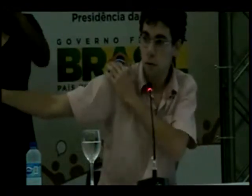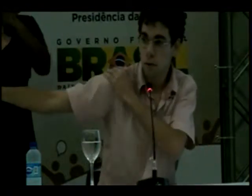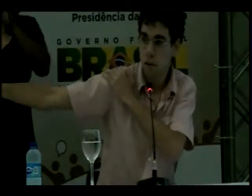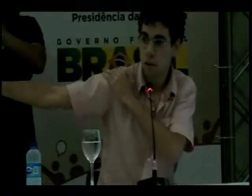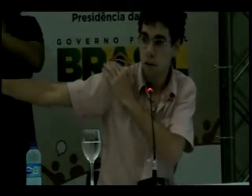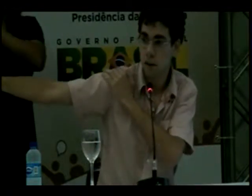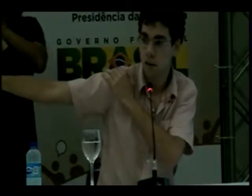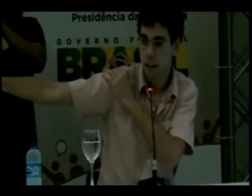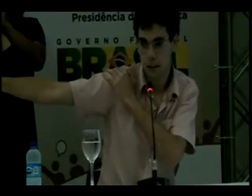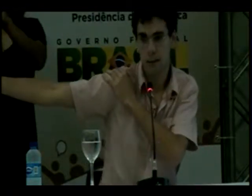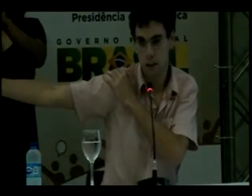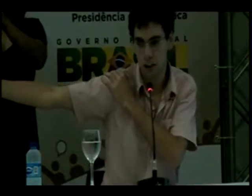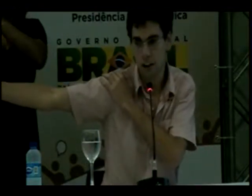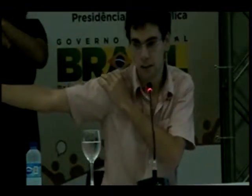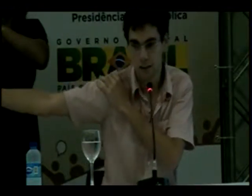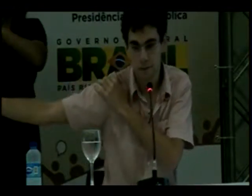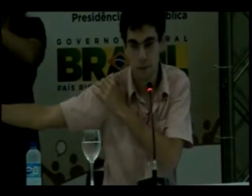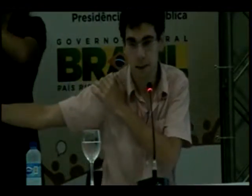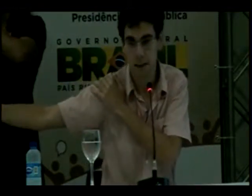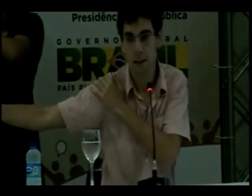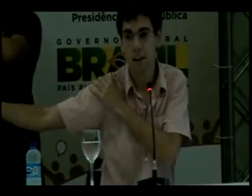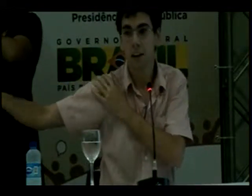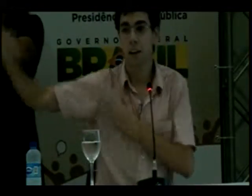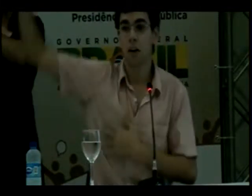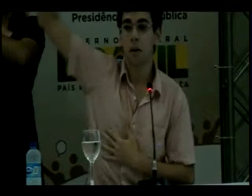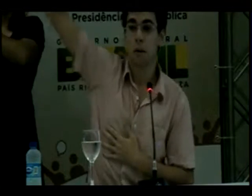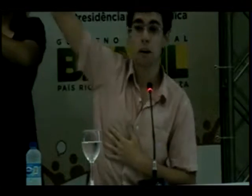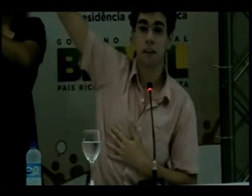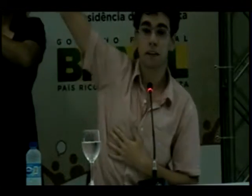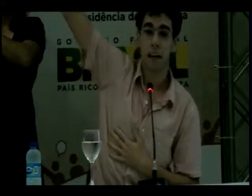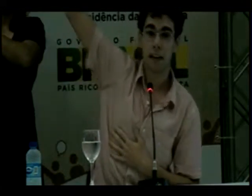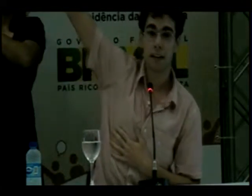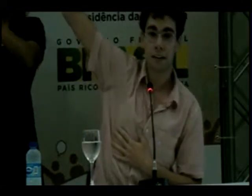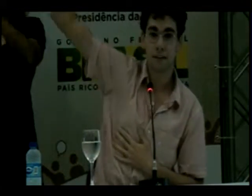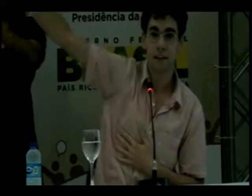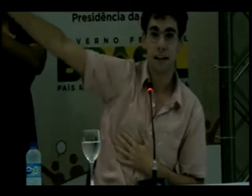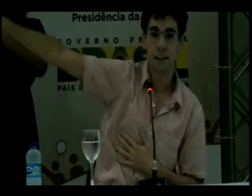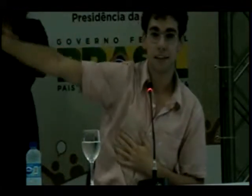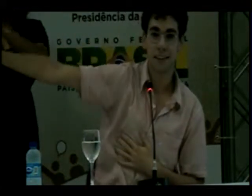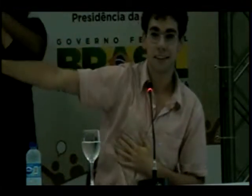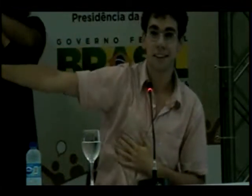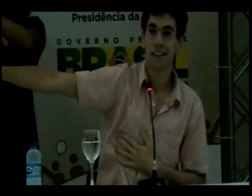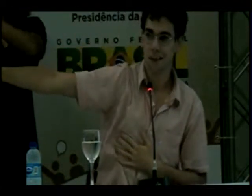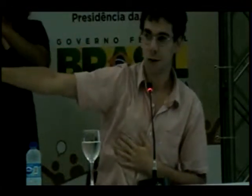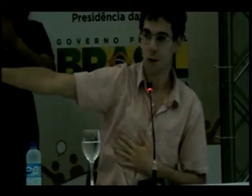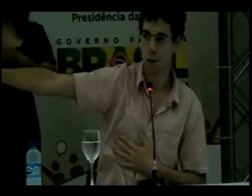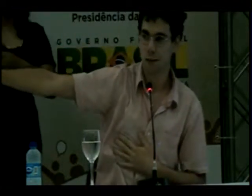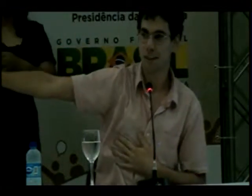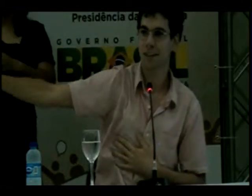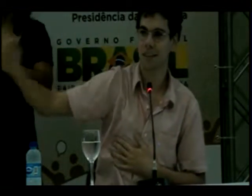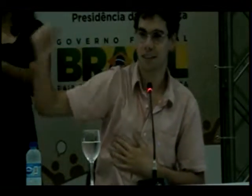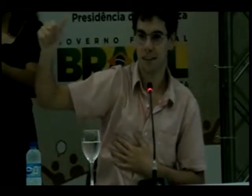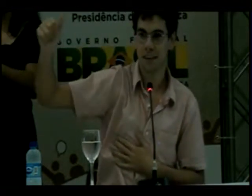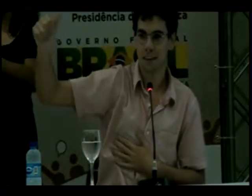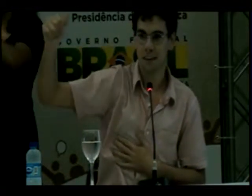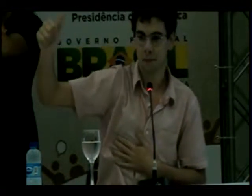no ombro de quem está na sua direita. Beleza? Não, a mão levantada, desce no